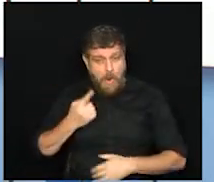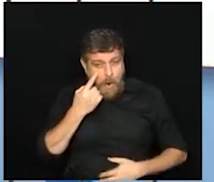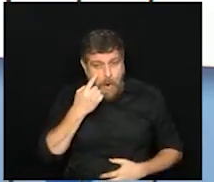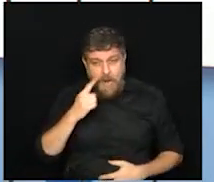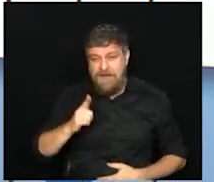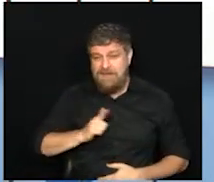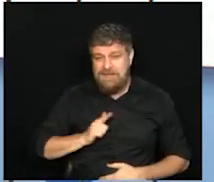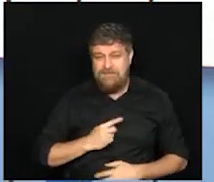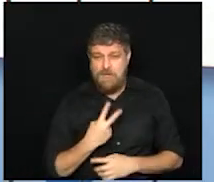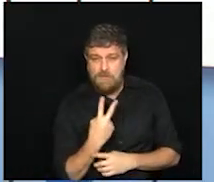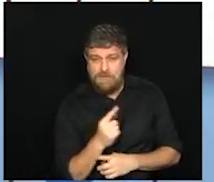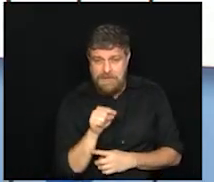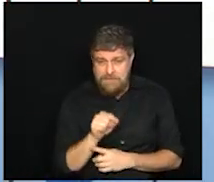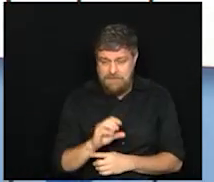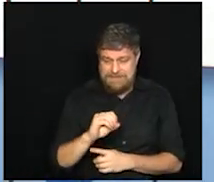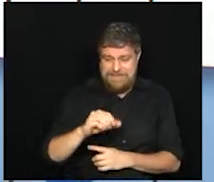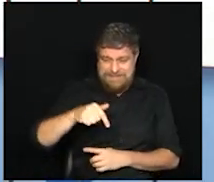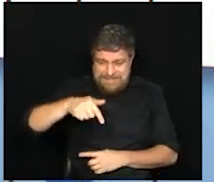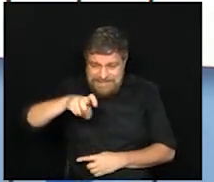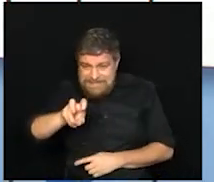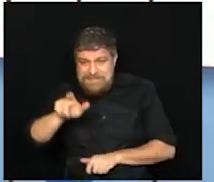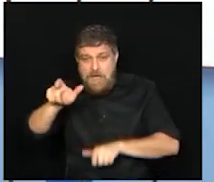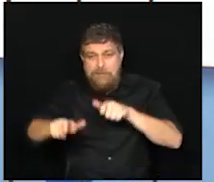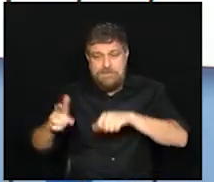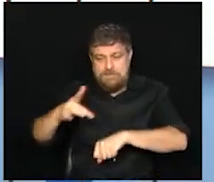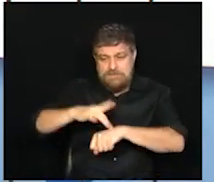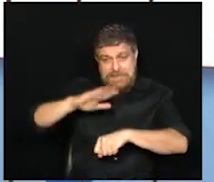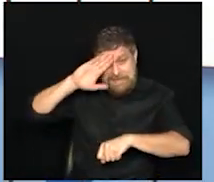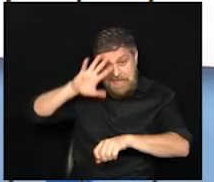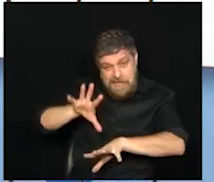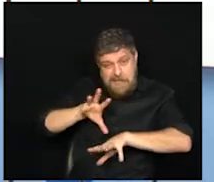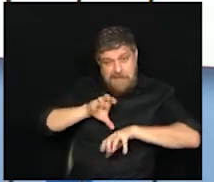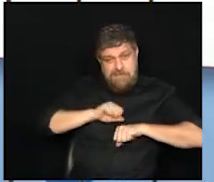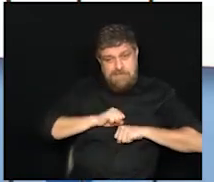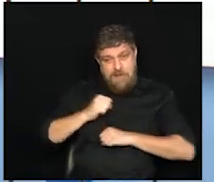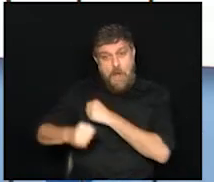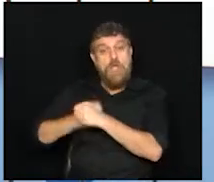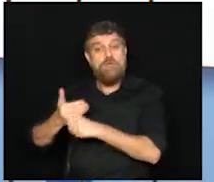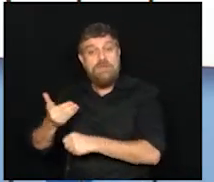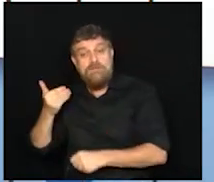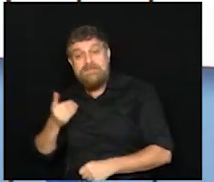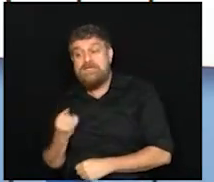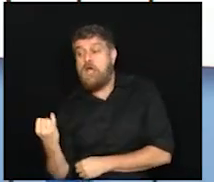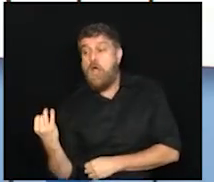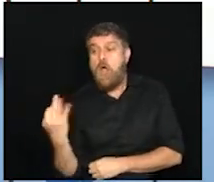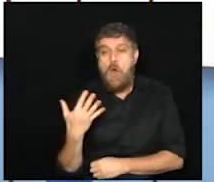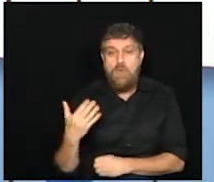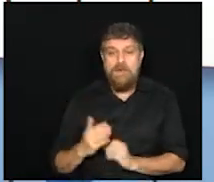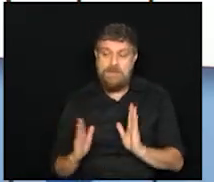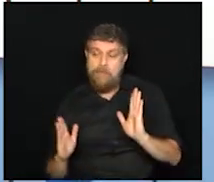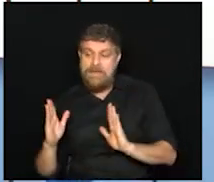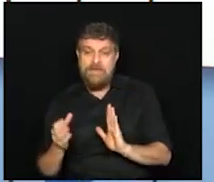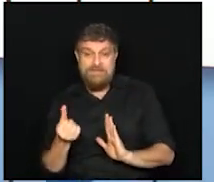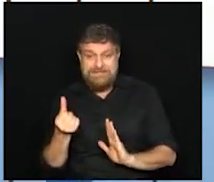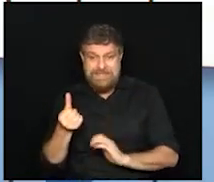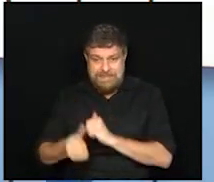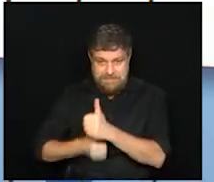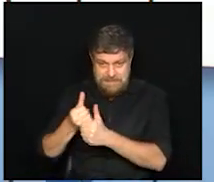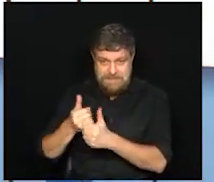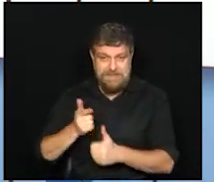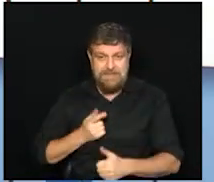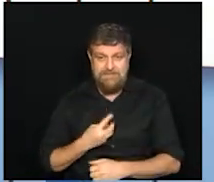foram 2.075 casos da doença e no ano passado, nesses primeiros 6 meses, foram